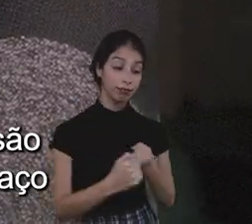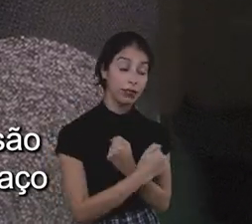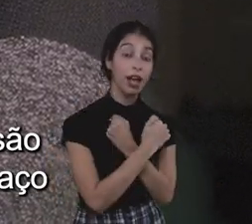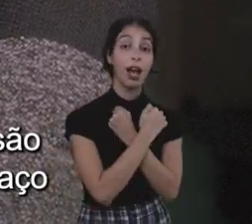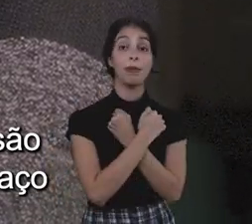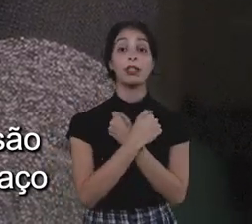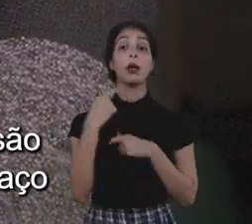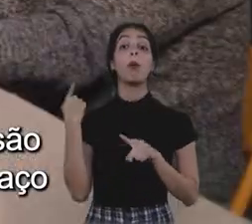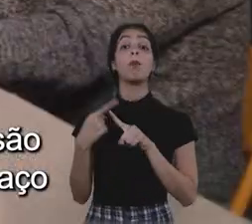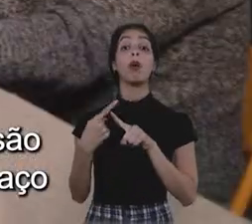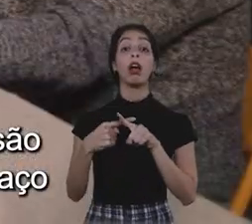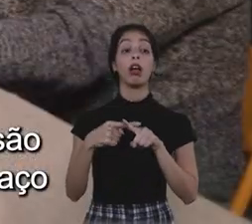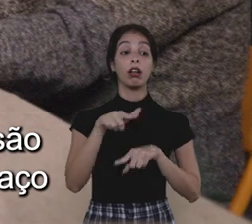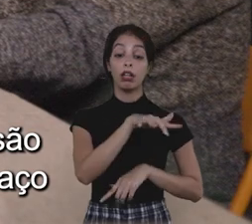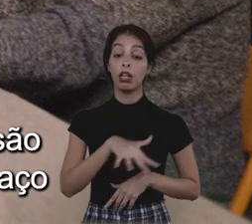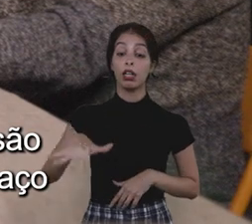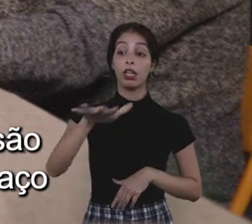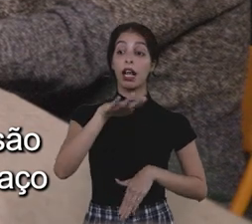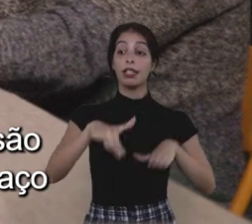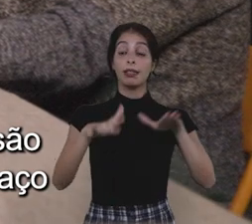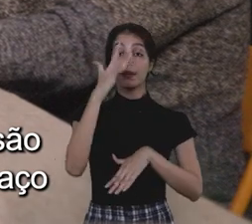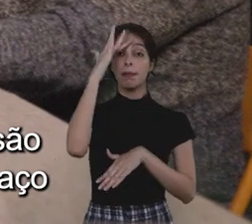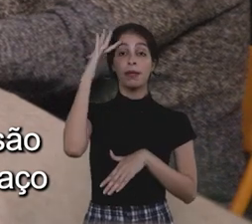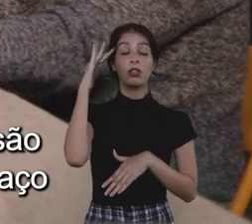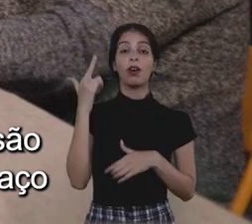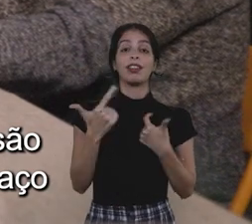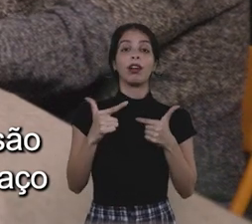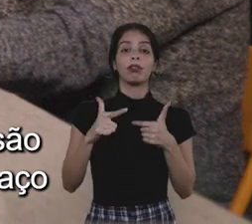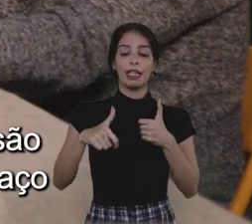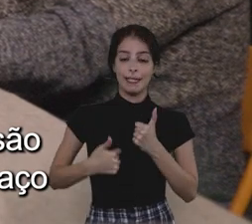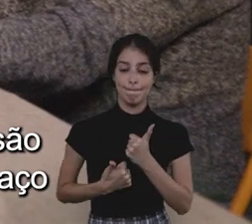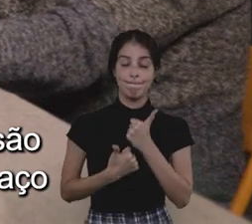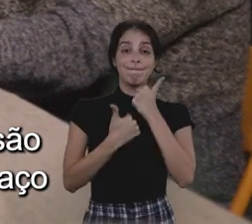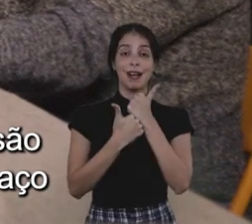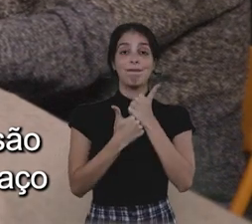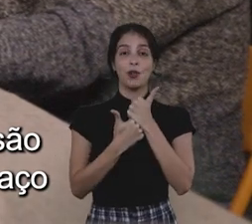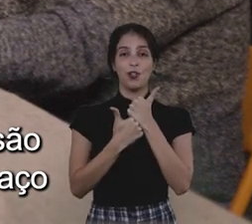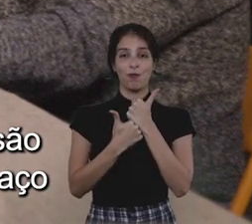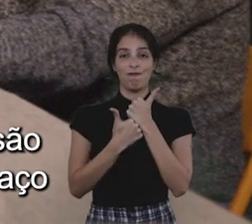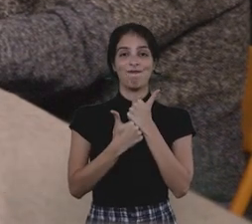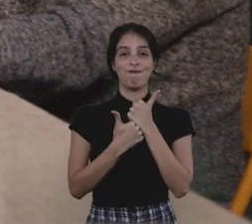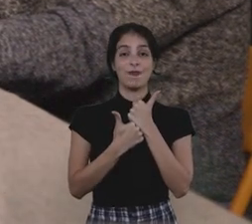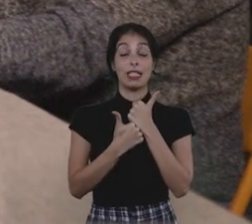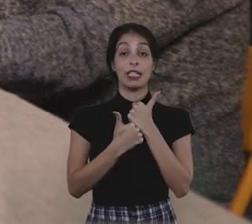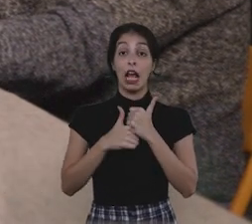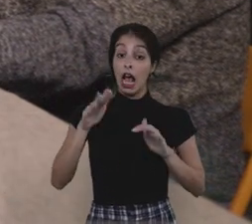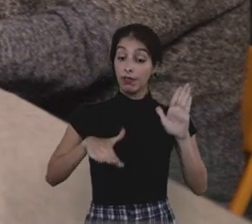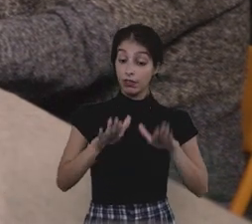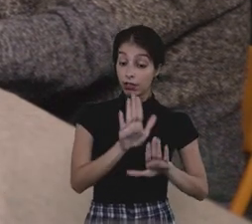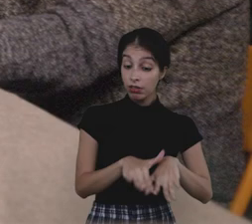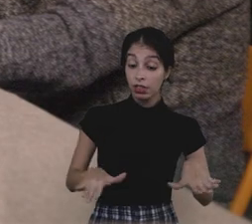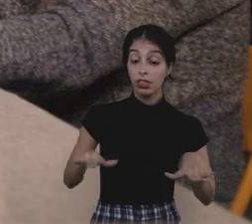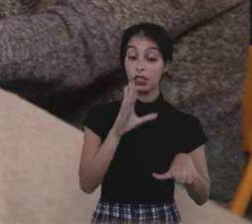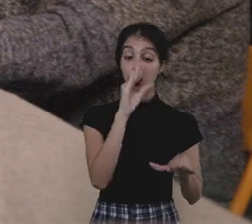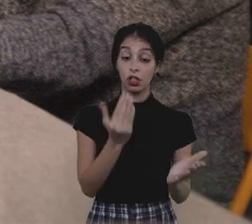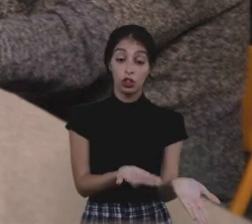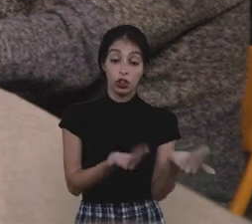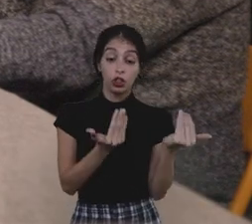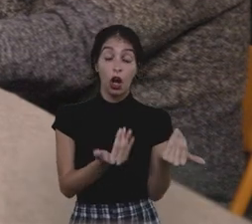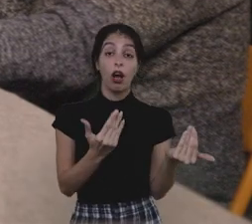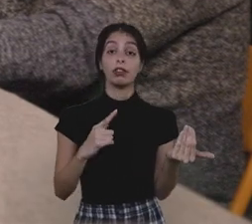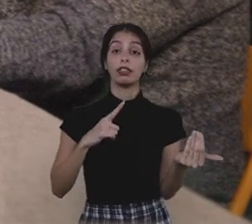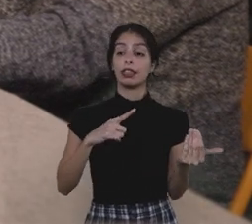eh São pessoas que às vezes estão sustentando um espaço de relação e de